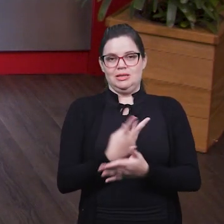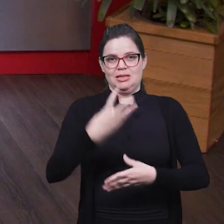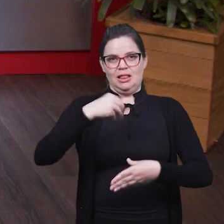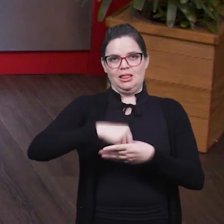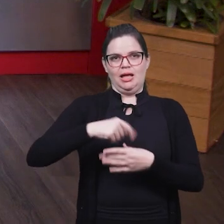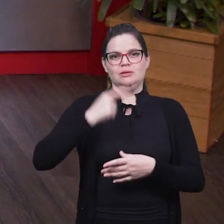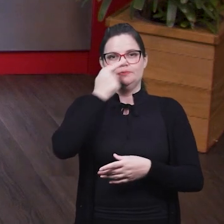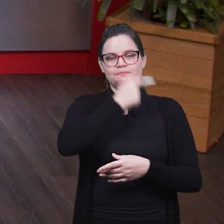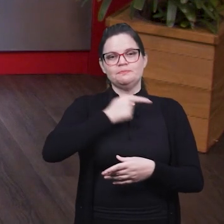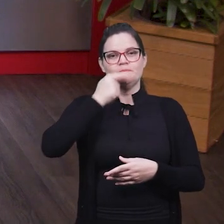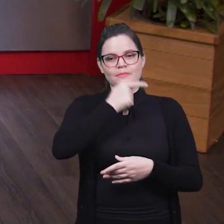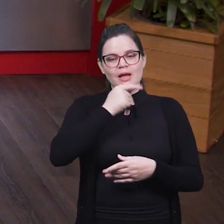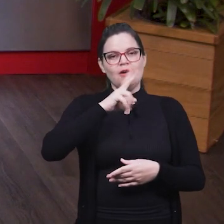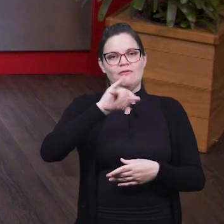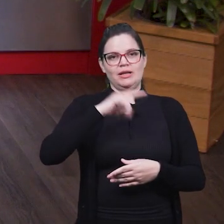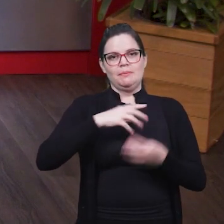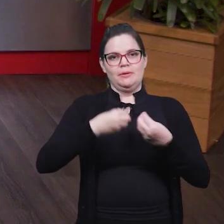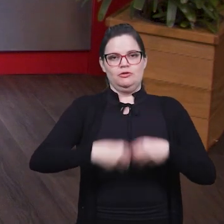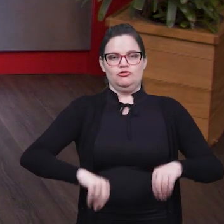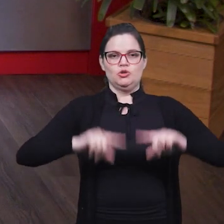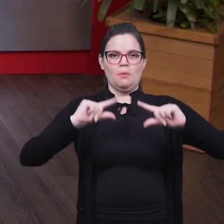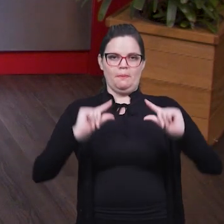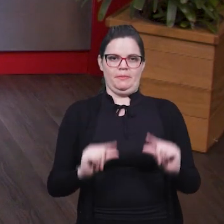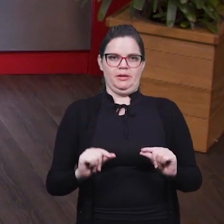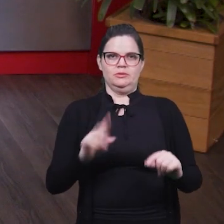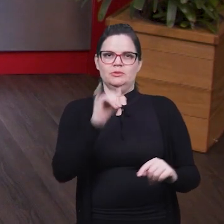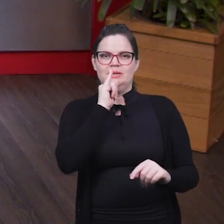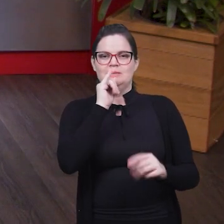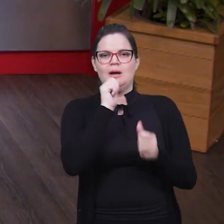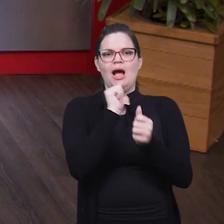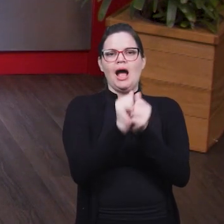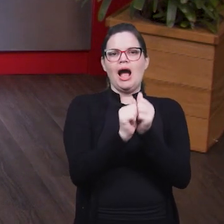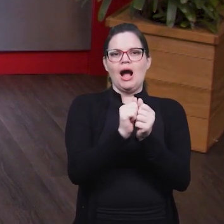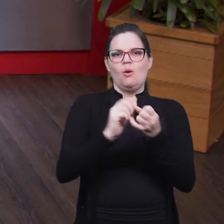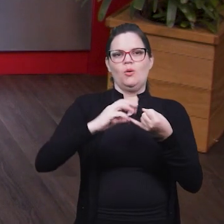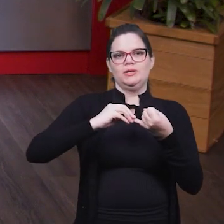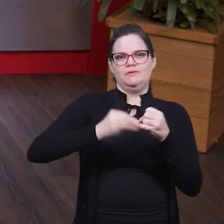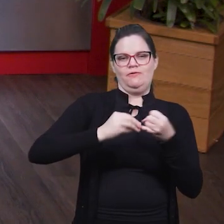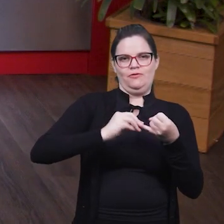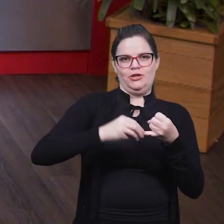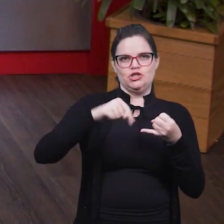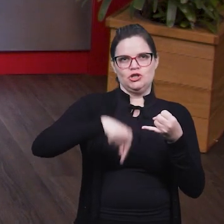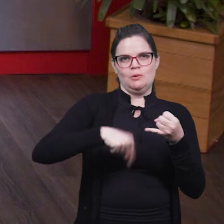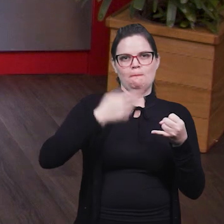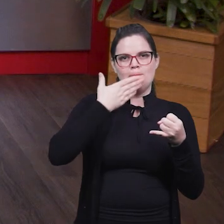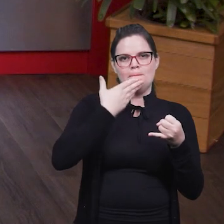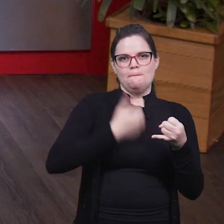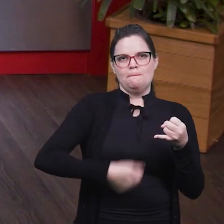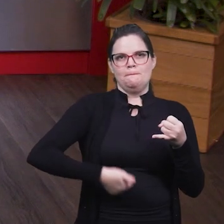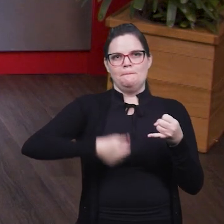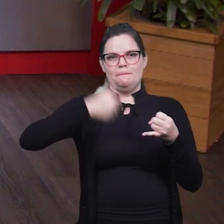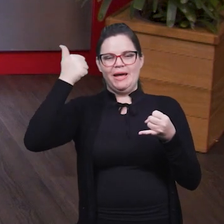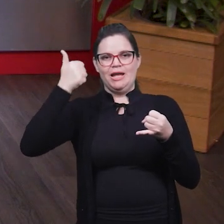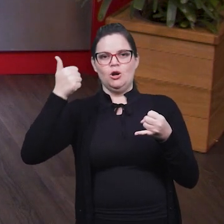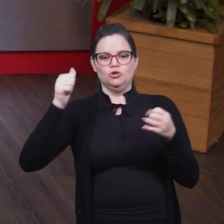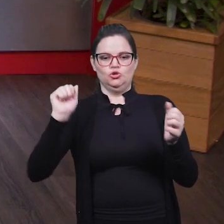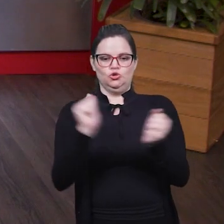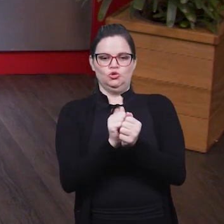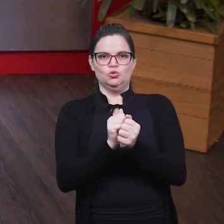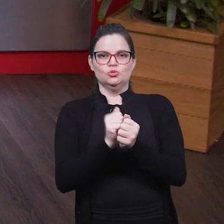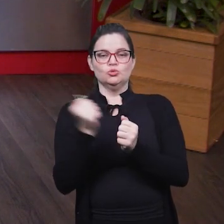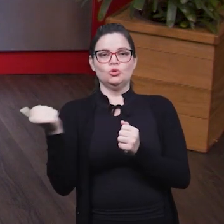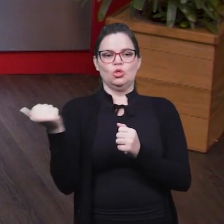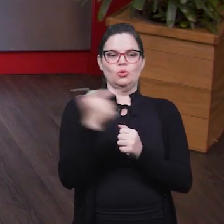glicemia seja menor. Ou seja, o arroz com feijão vale mais do que ele sozinho, e adicionar a